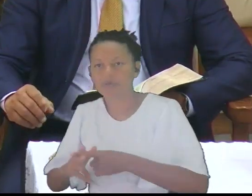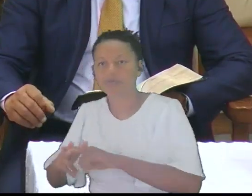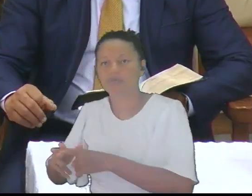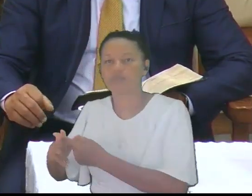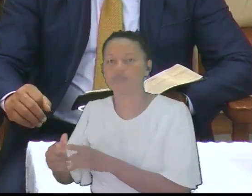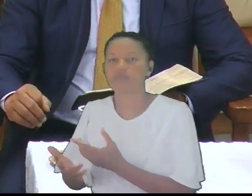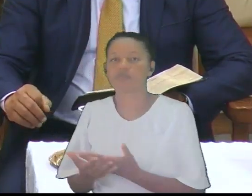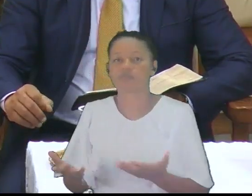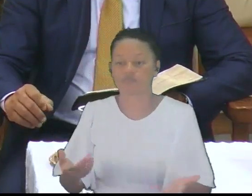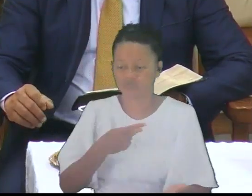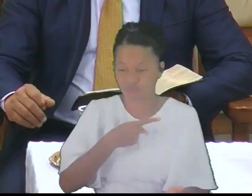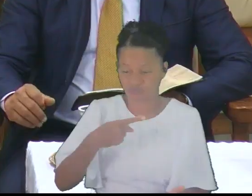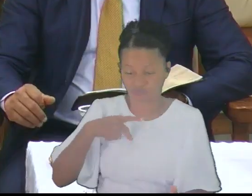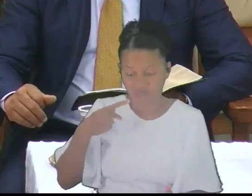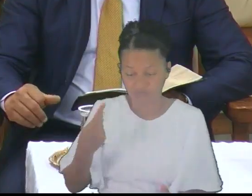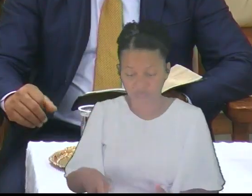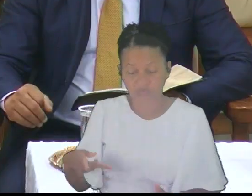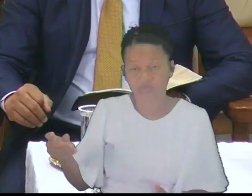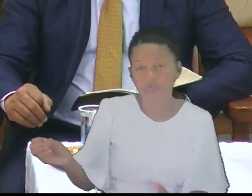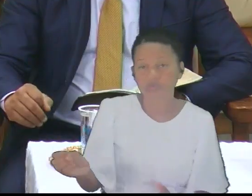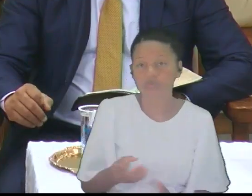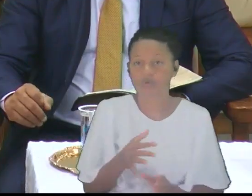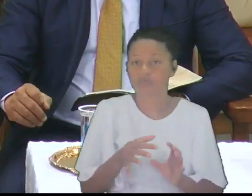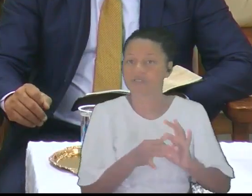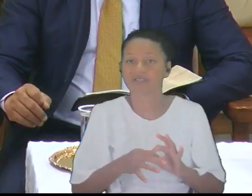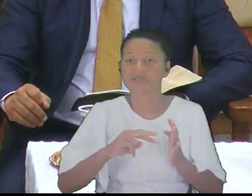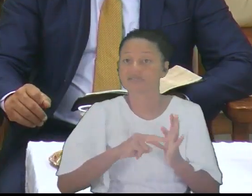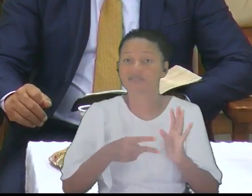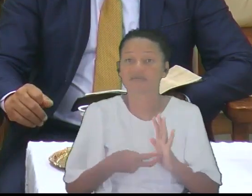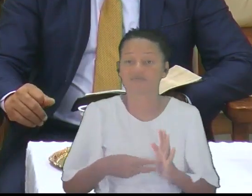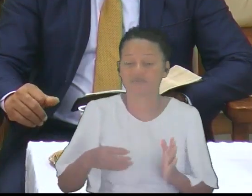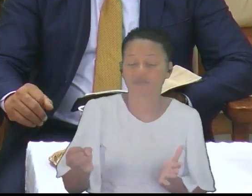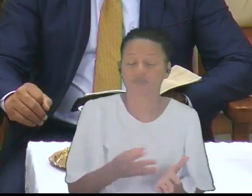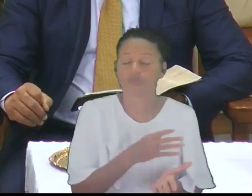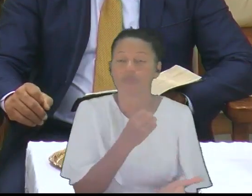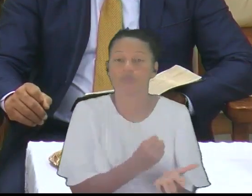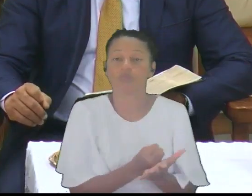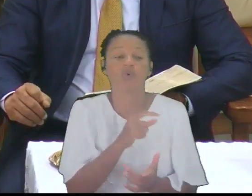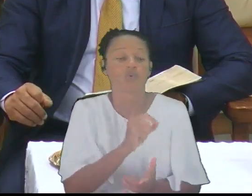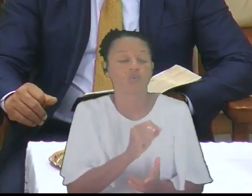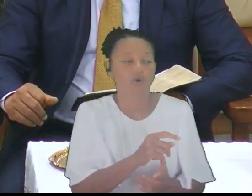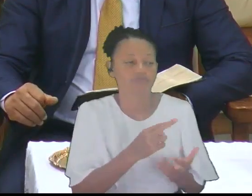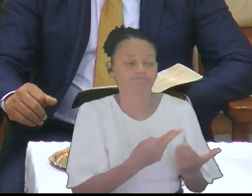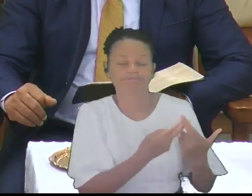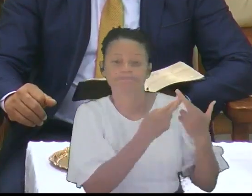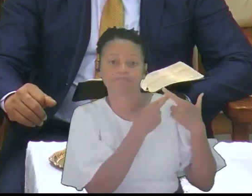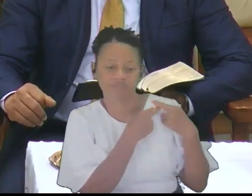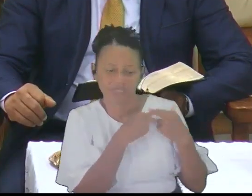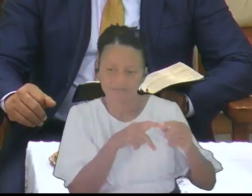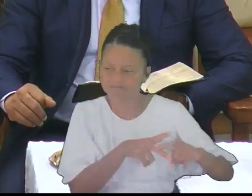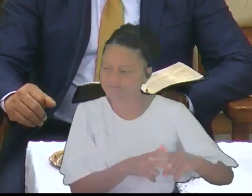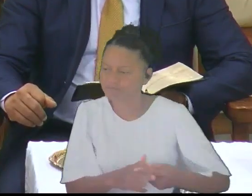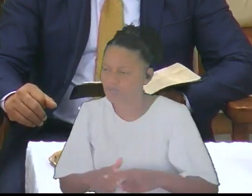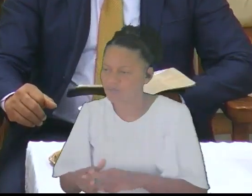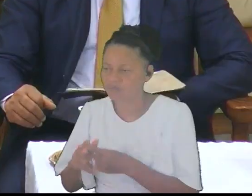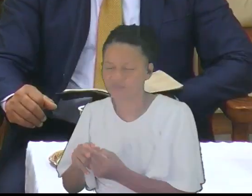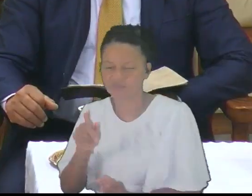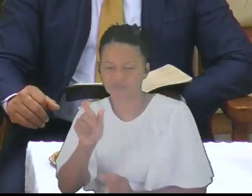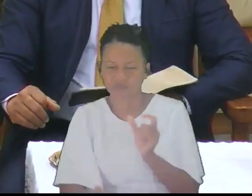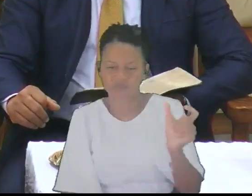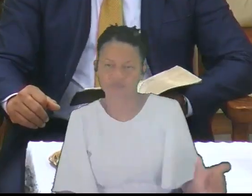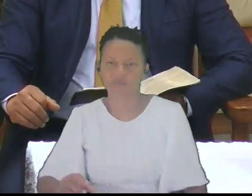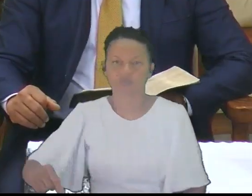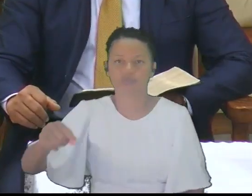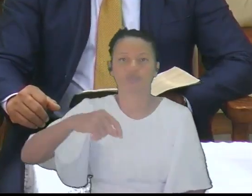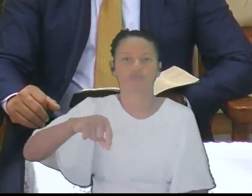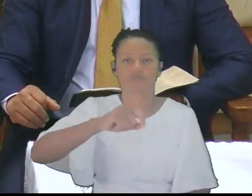aperfeiçoamento. O pastor na nova aliança, a função dele é aperfeiçoar os santos. Por exemplo, se não